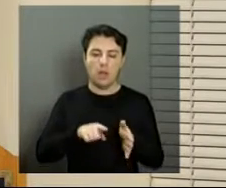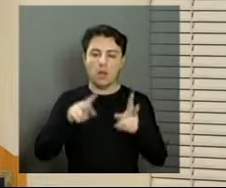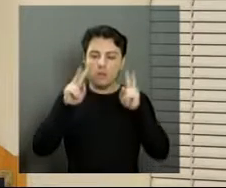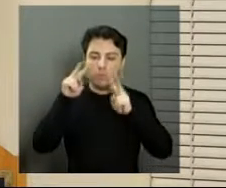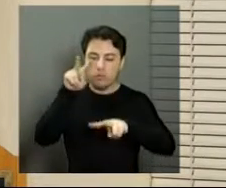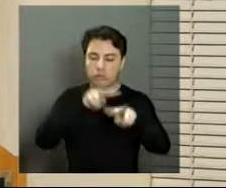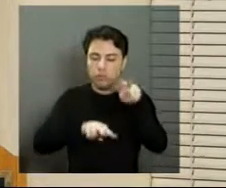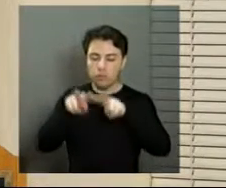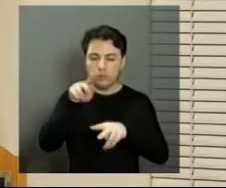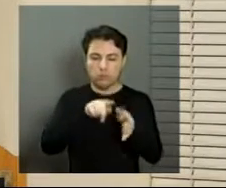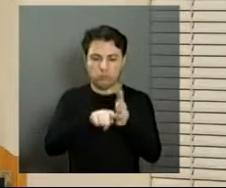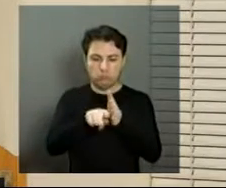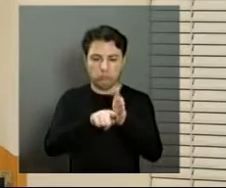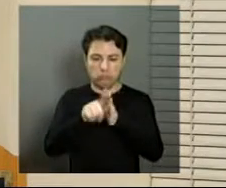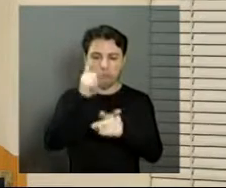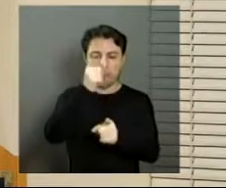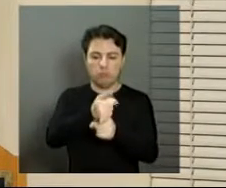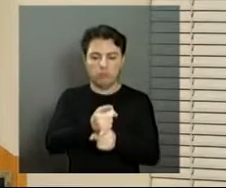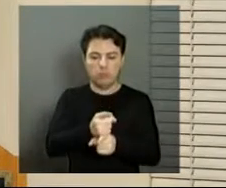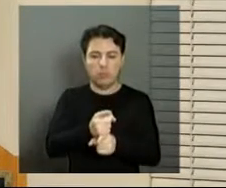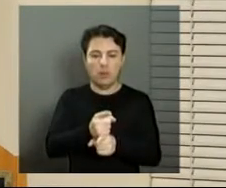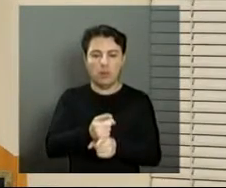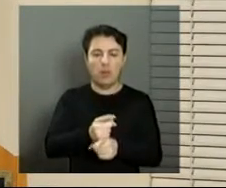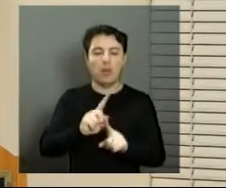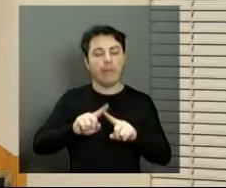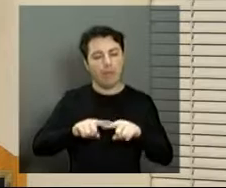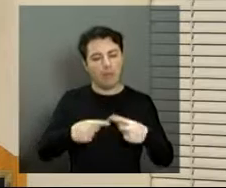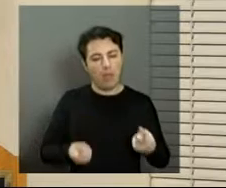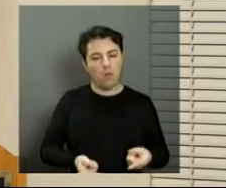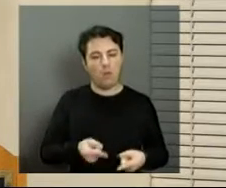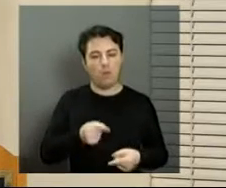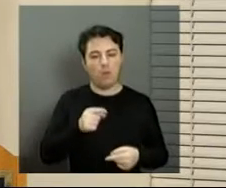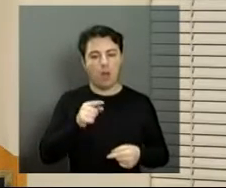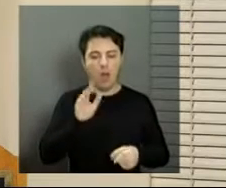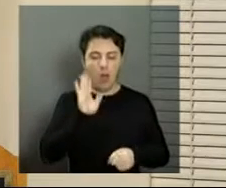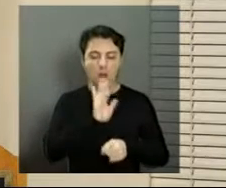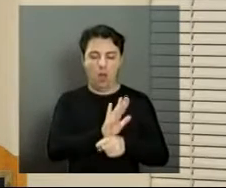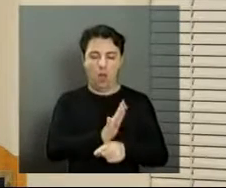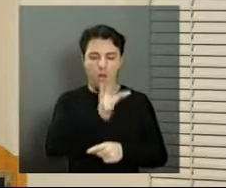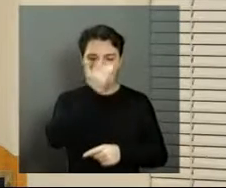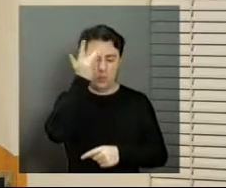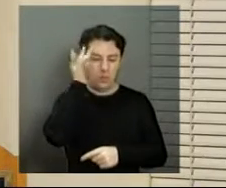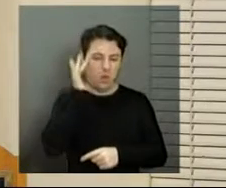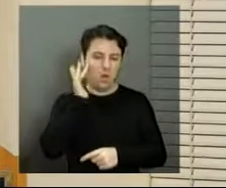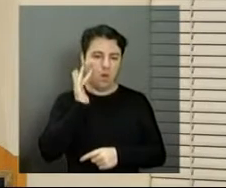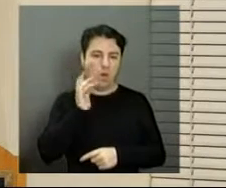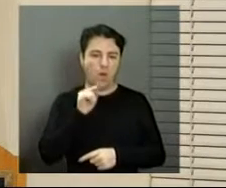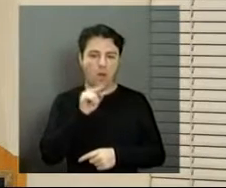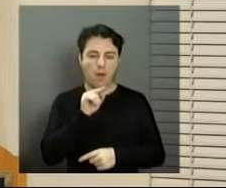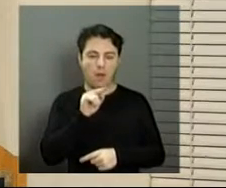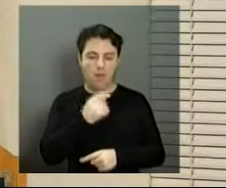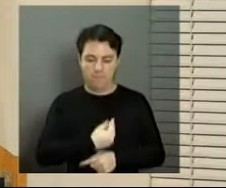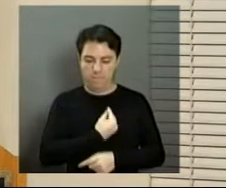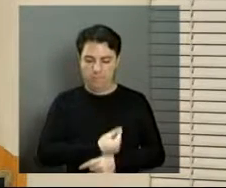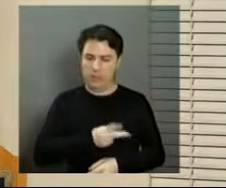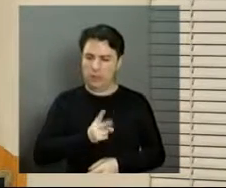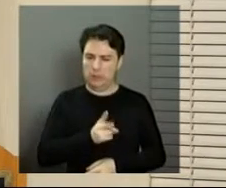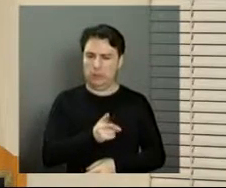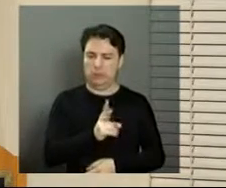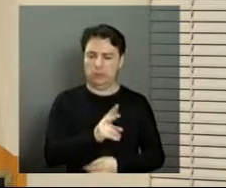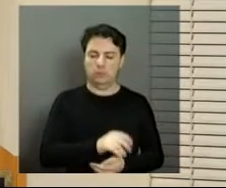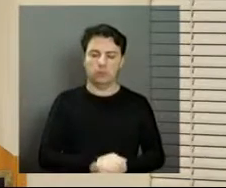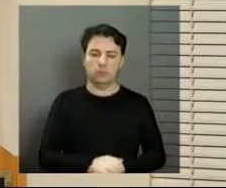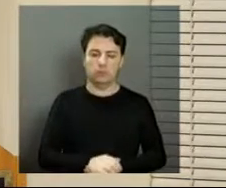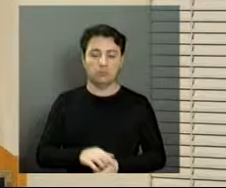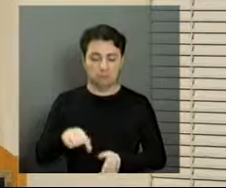disseminação de informações, foi determinante para a redução de mortes e a garantia de tratamento. Já em Araraquara, desde a década